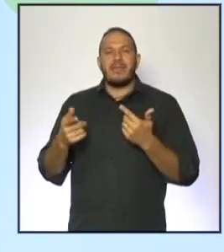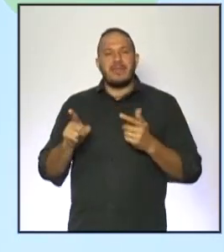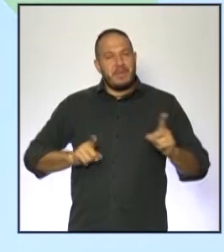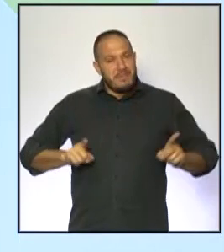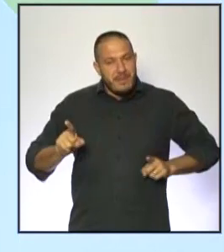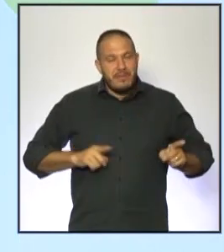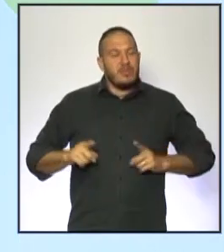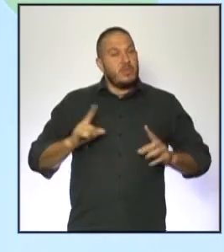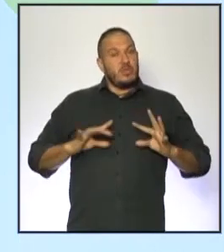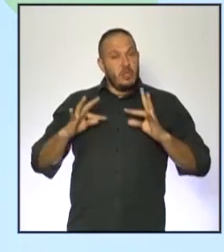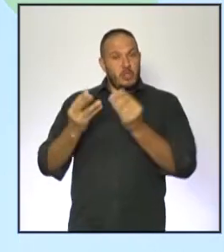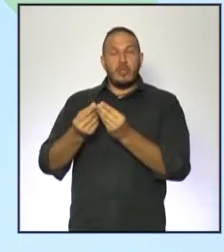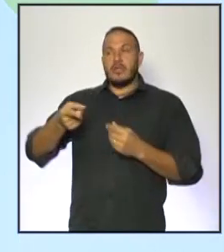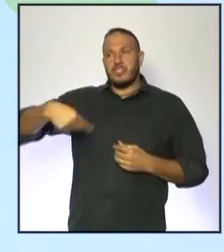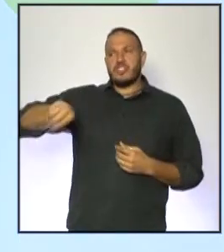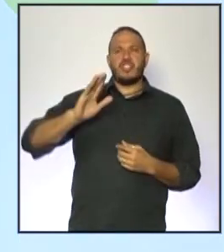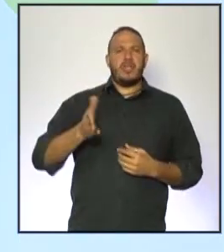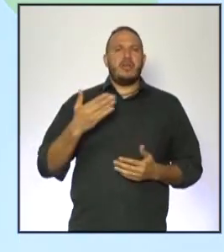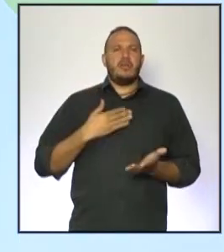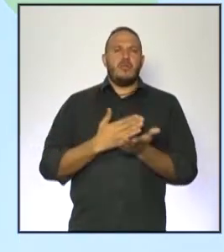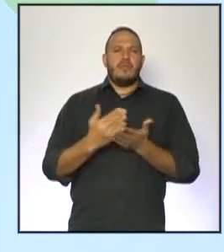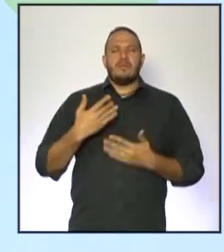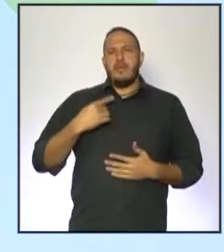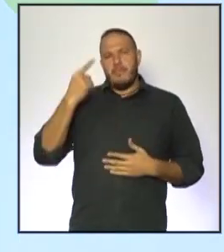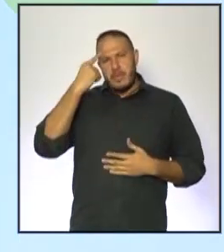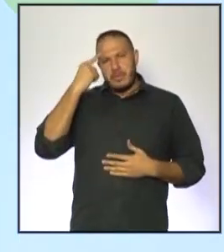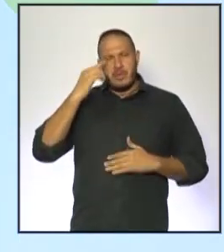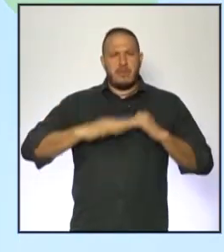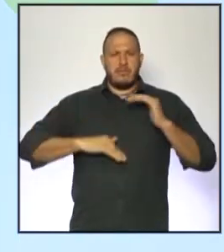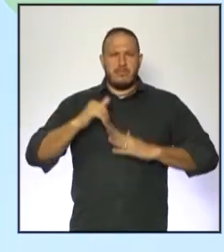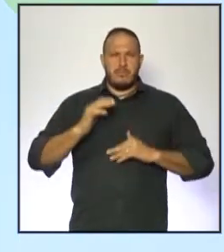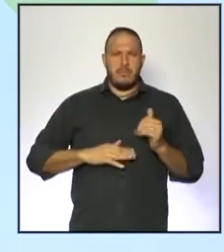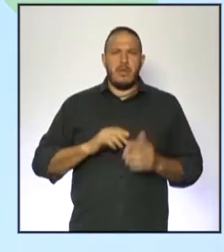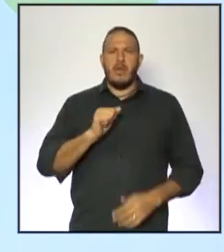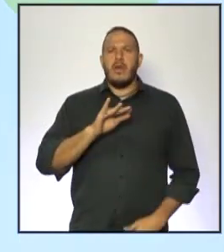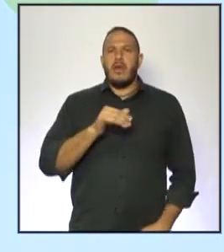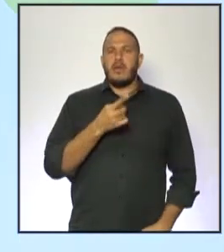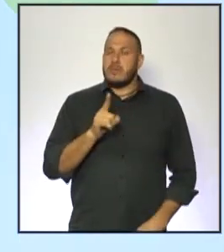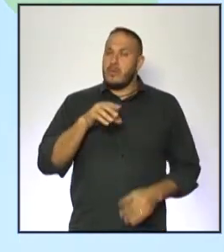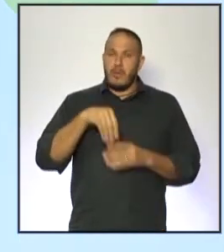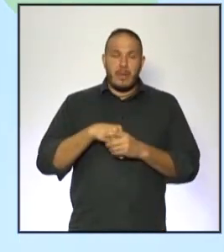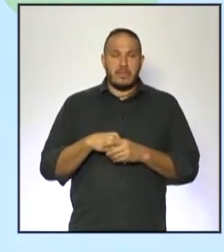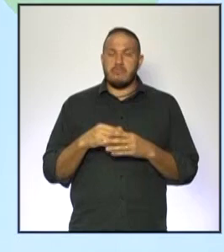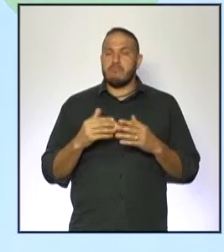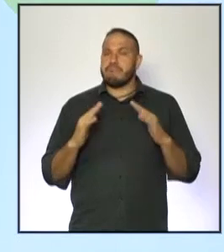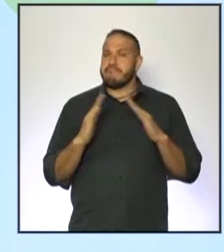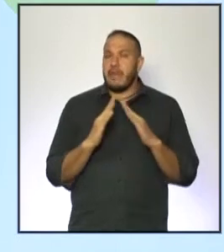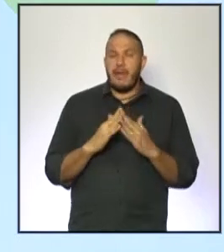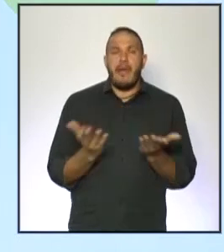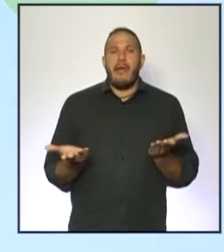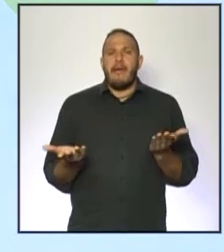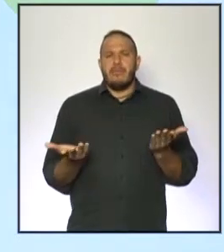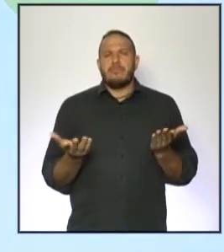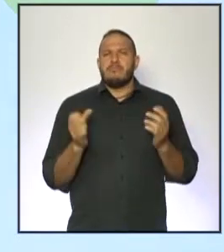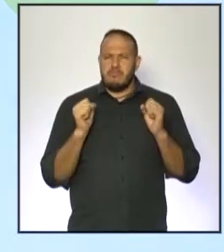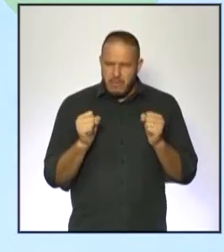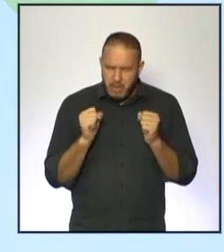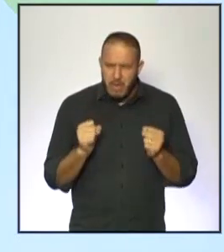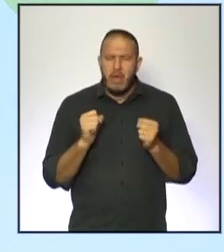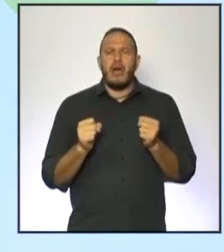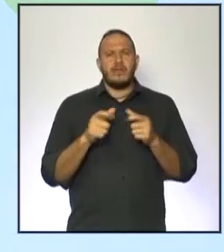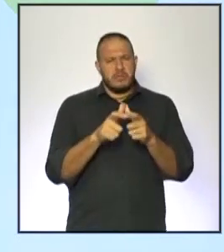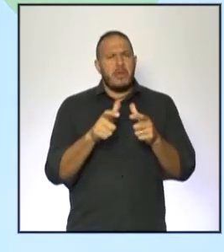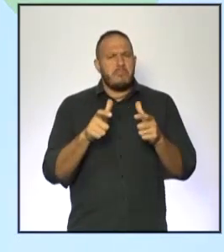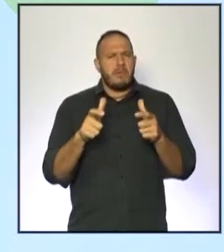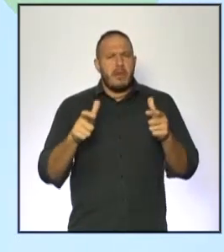Todos nós temos que começar a repensar as nossas ações. E as nossas ações começam dentro da nossa casa. E podem, sim, se expandir